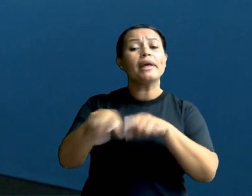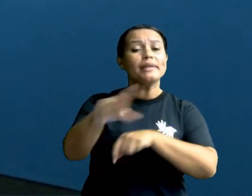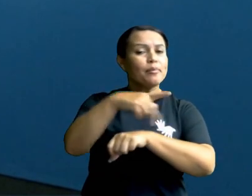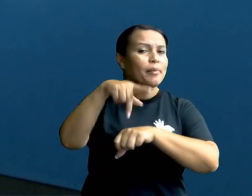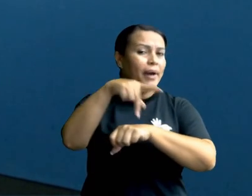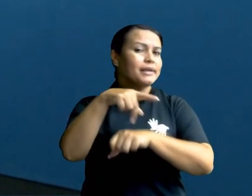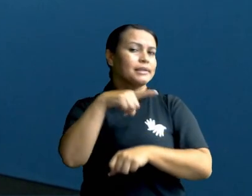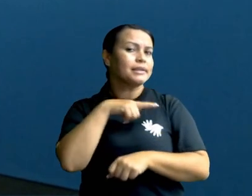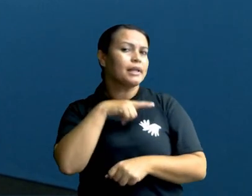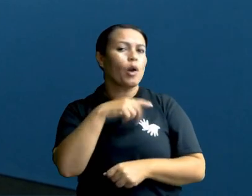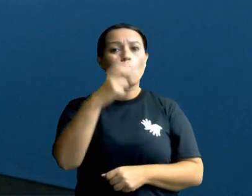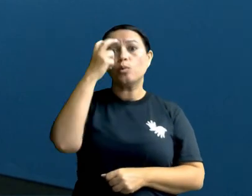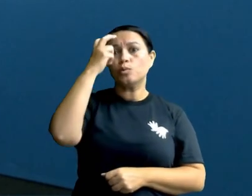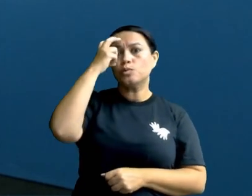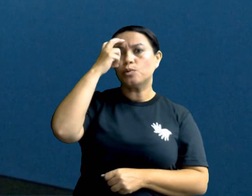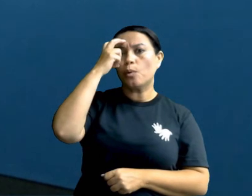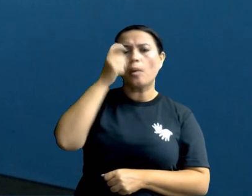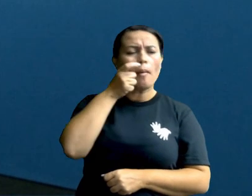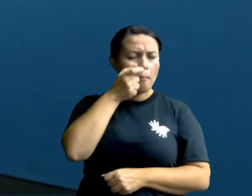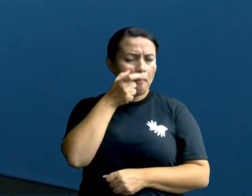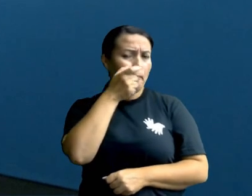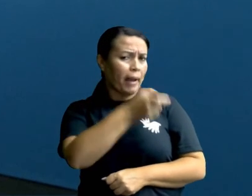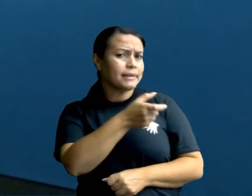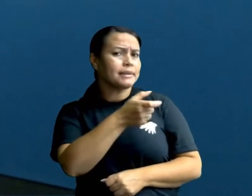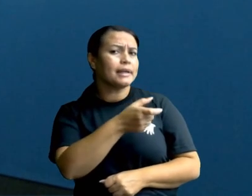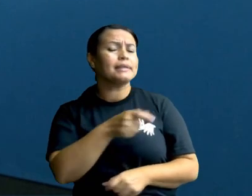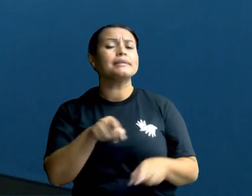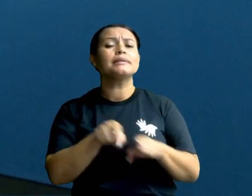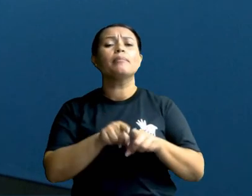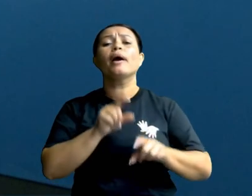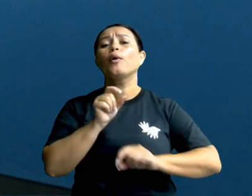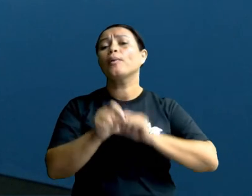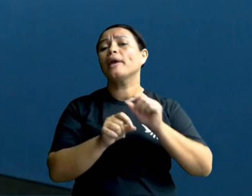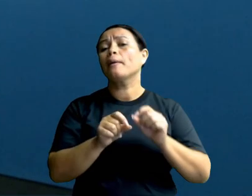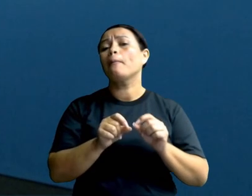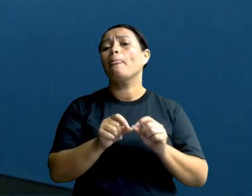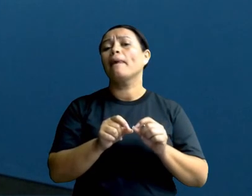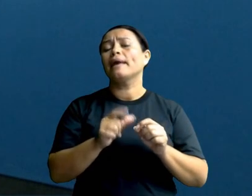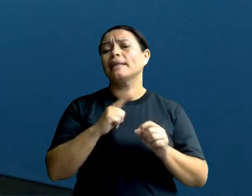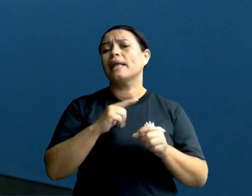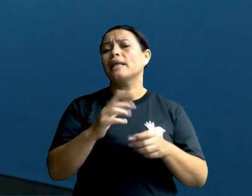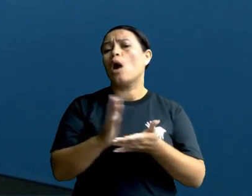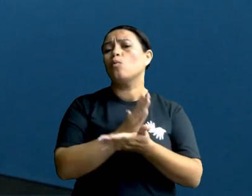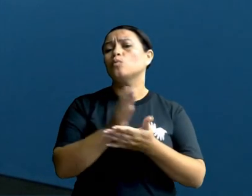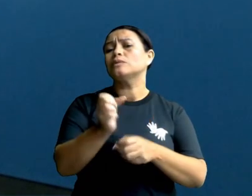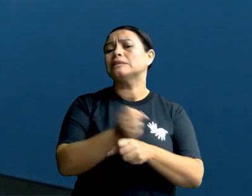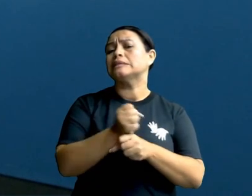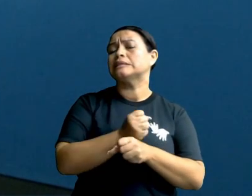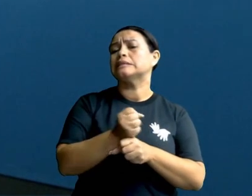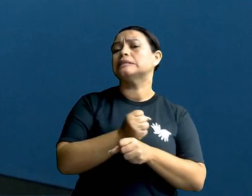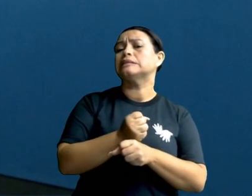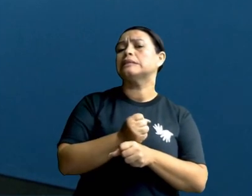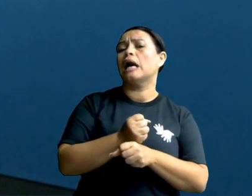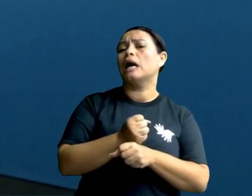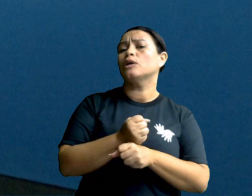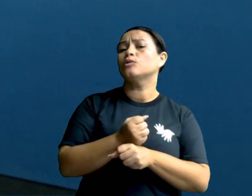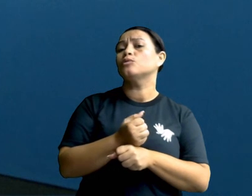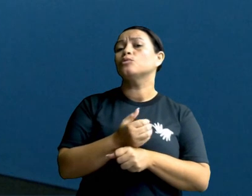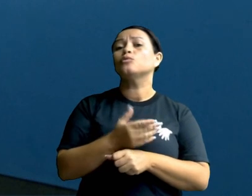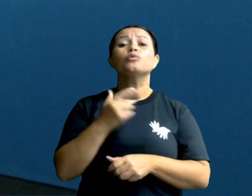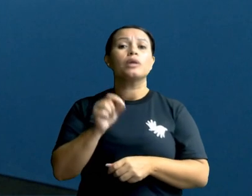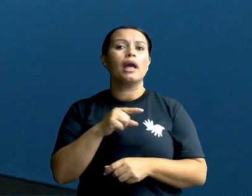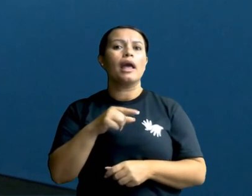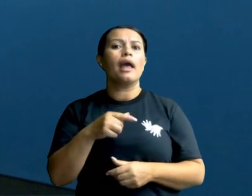uma cultura bastante também interessante e que nos últimos anos tem despontado aí como um